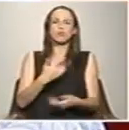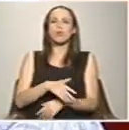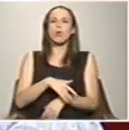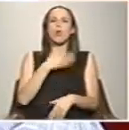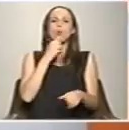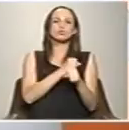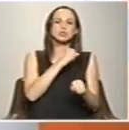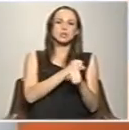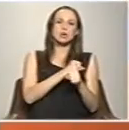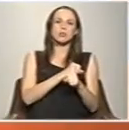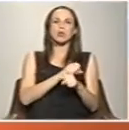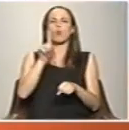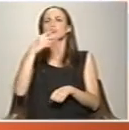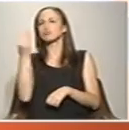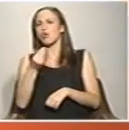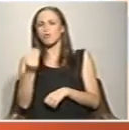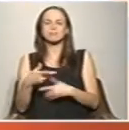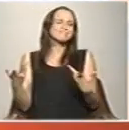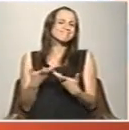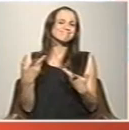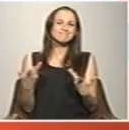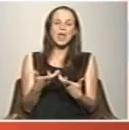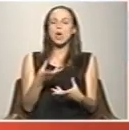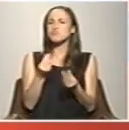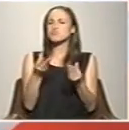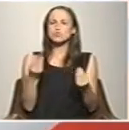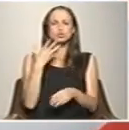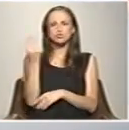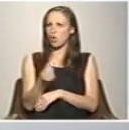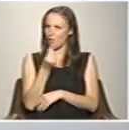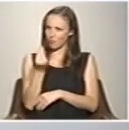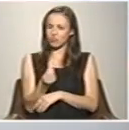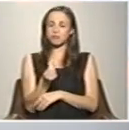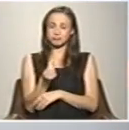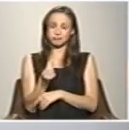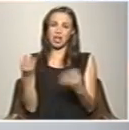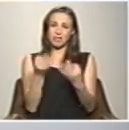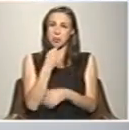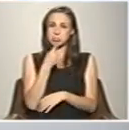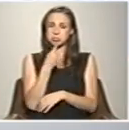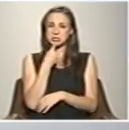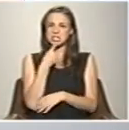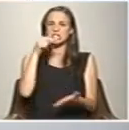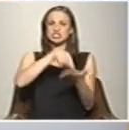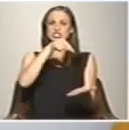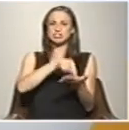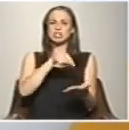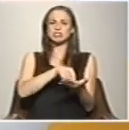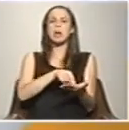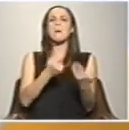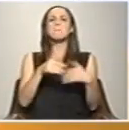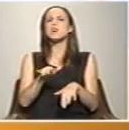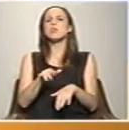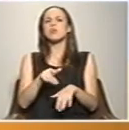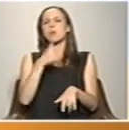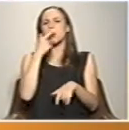jovem... Com outro trabalhador, mas é? Há fazer muita gente jovem, aí a gente percebe que reivindica e não percebe como é que os